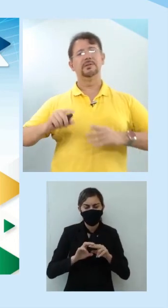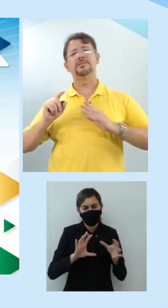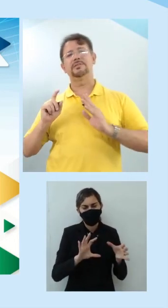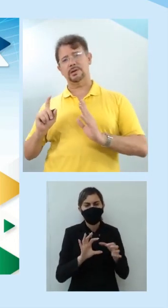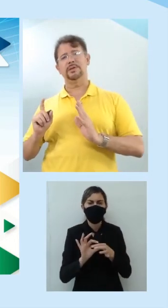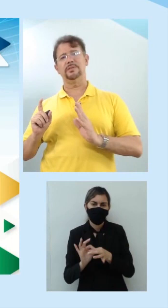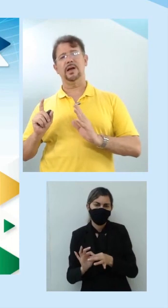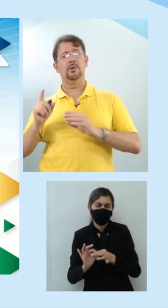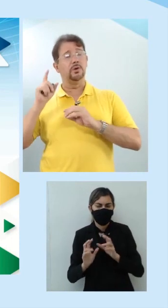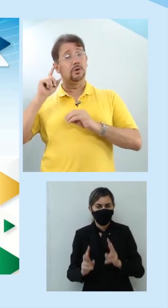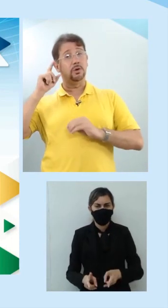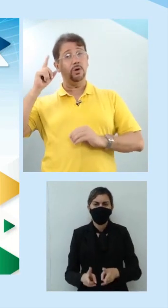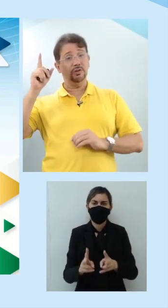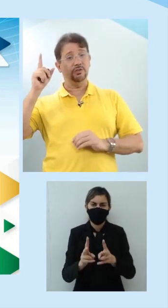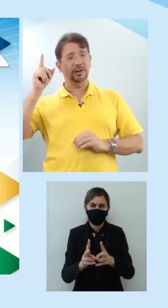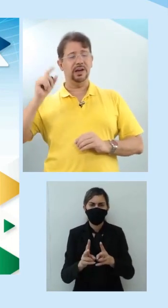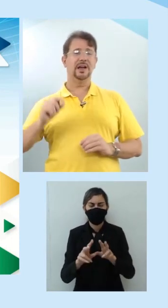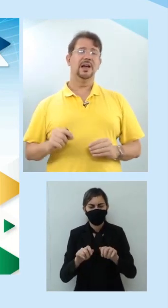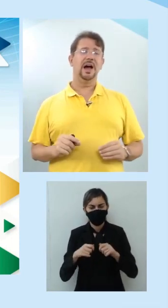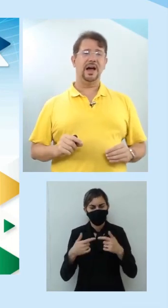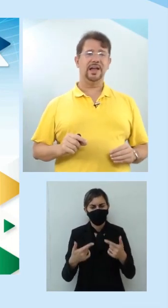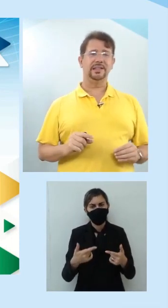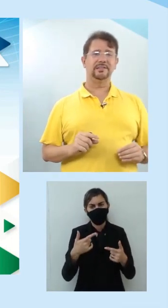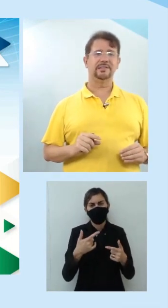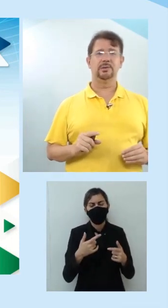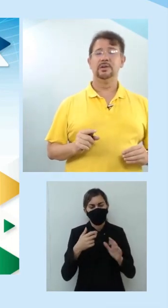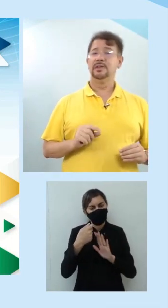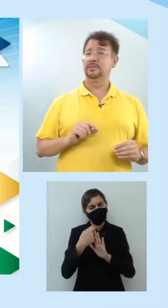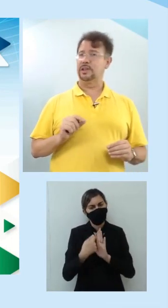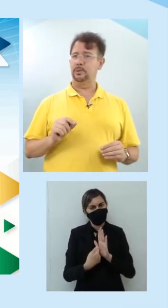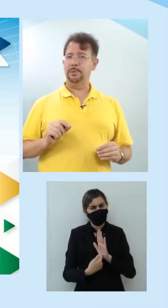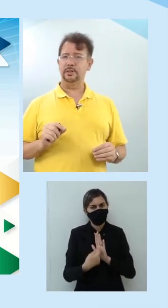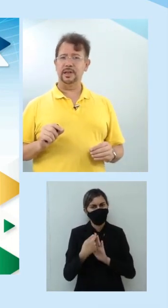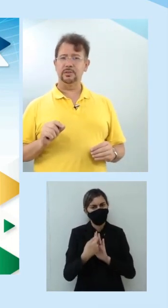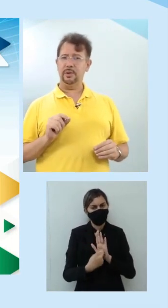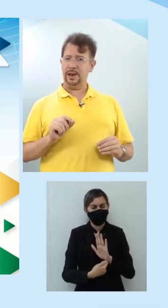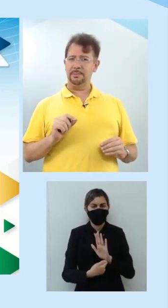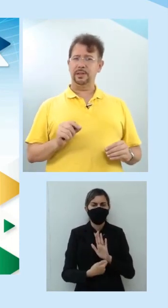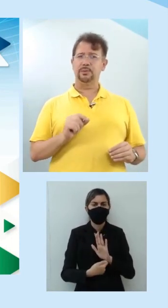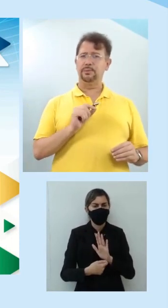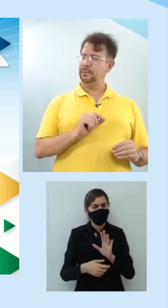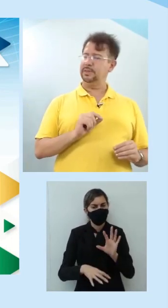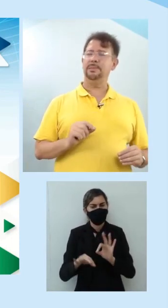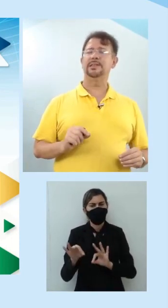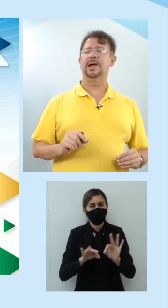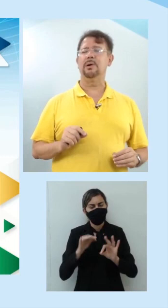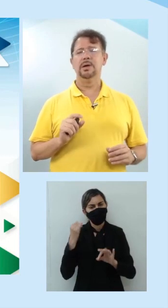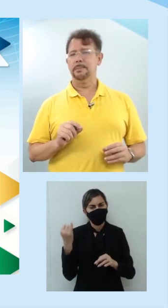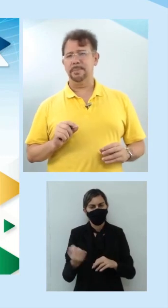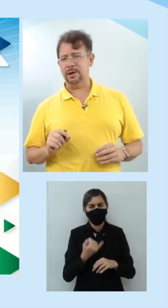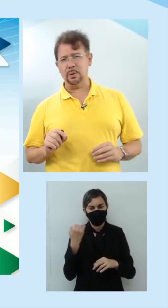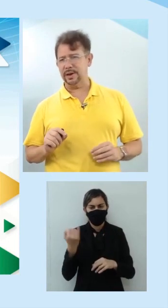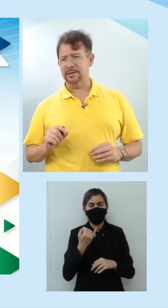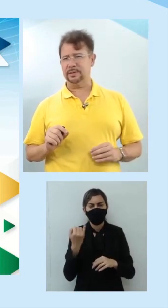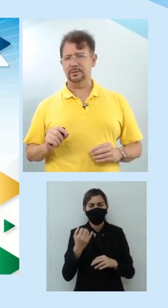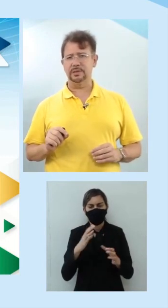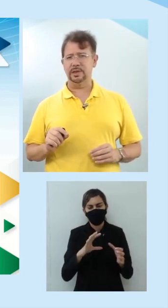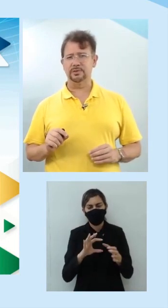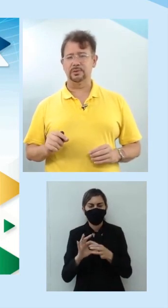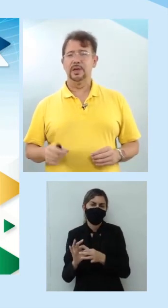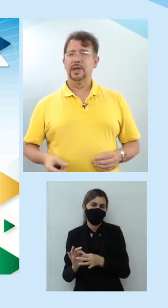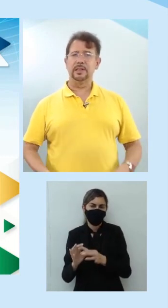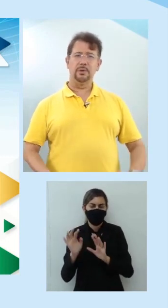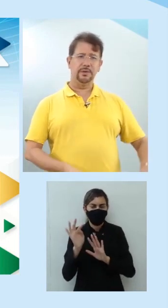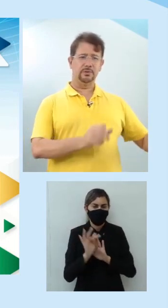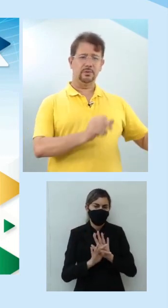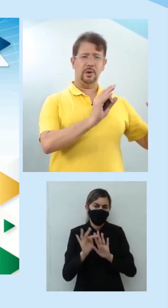coesão sequencial, lógica, a redação, sendo, portanto, elemento fundamental para a coerência do